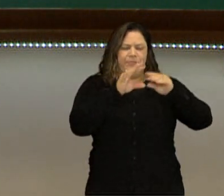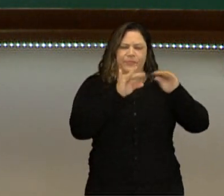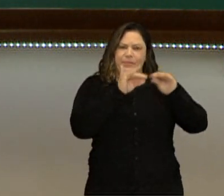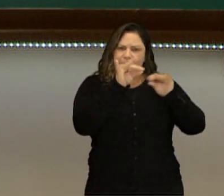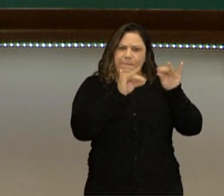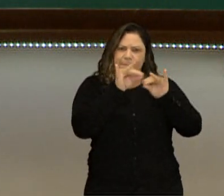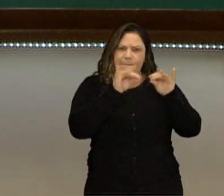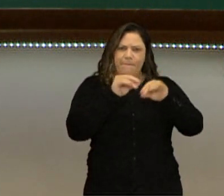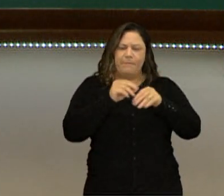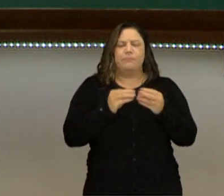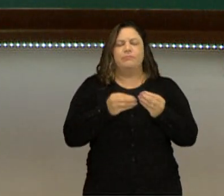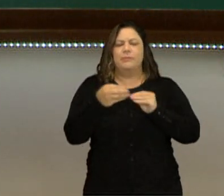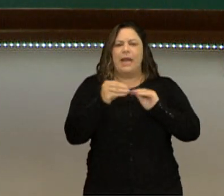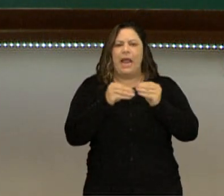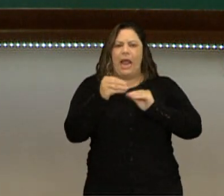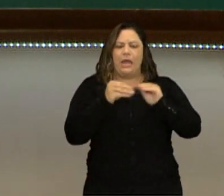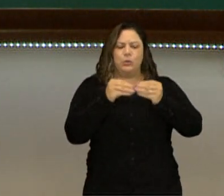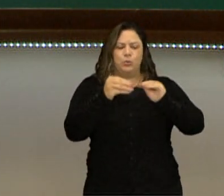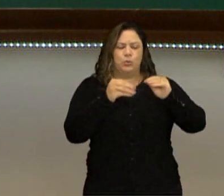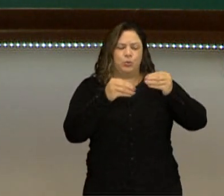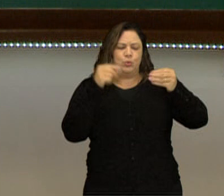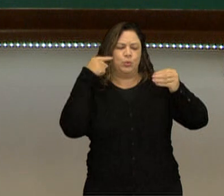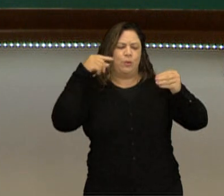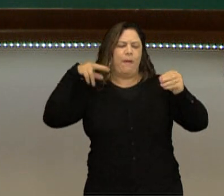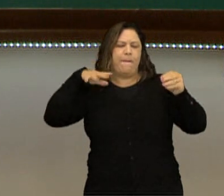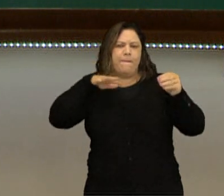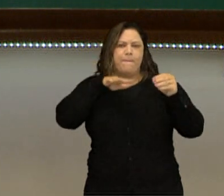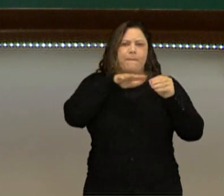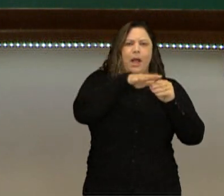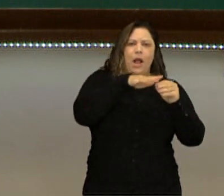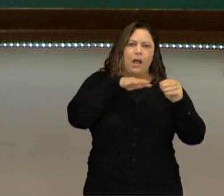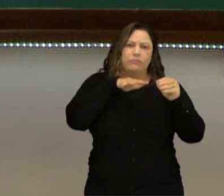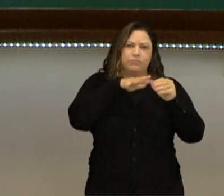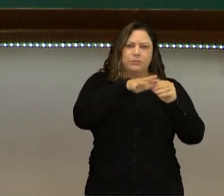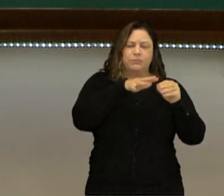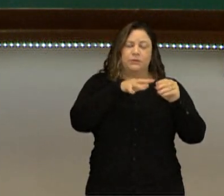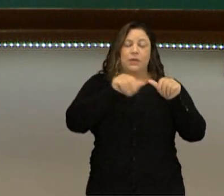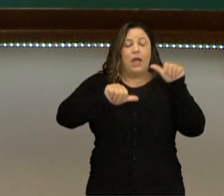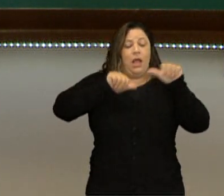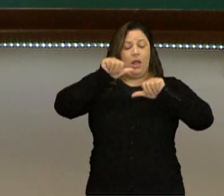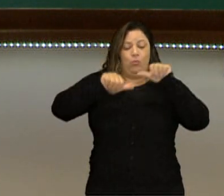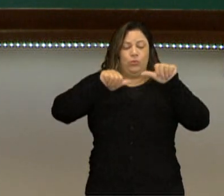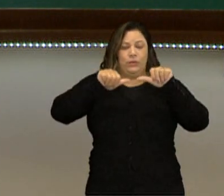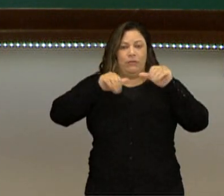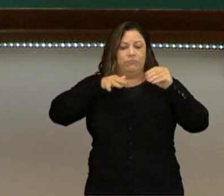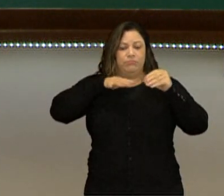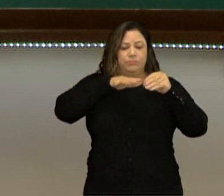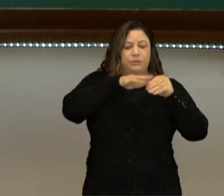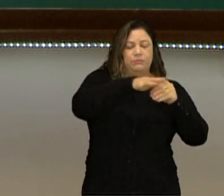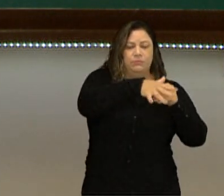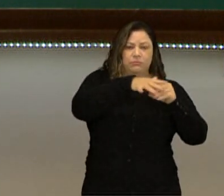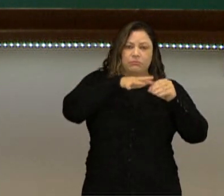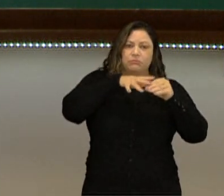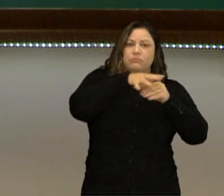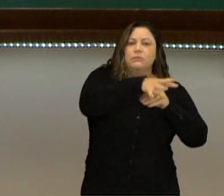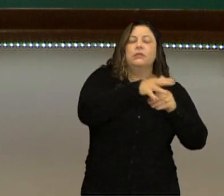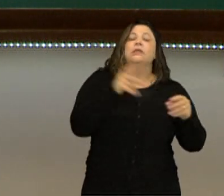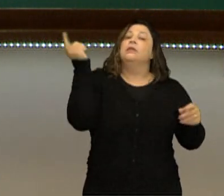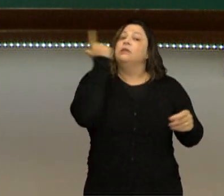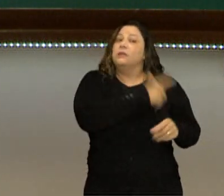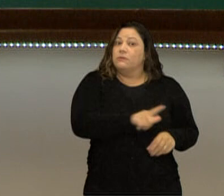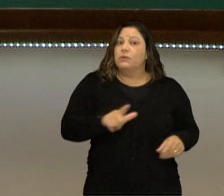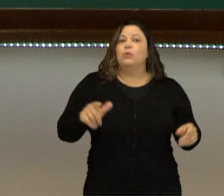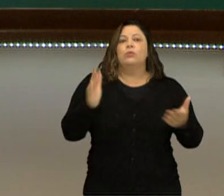vai sofrer um fenômeno chamado refração. A luz vai mudar do ar para o acrílico e você vai